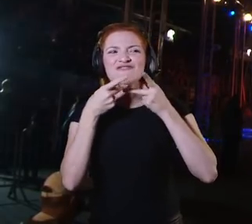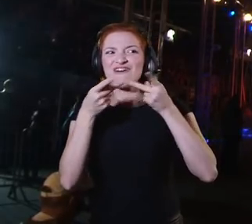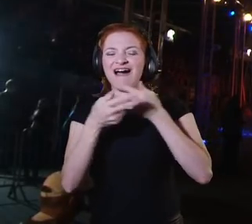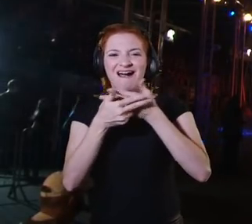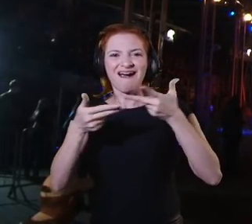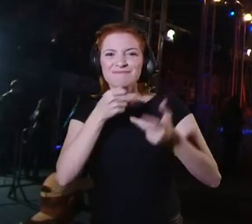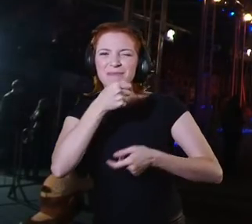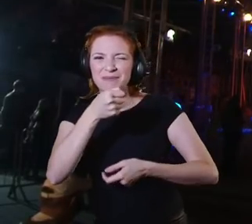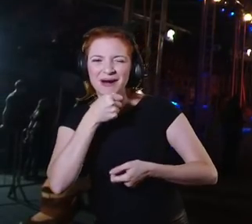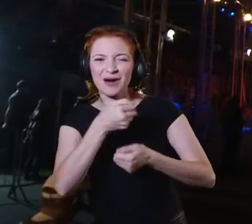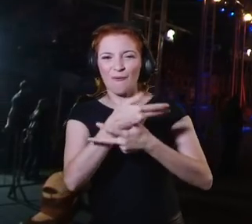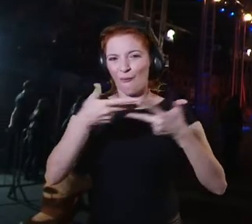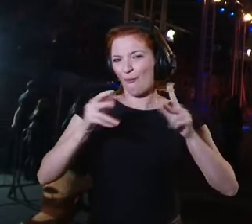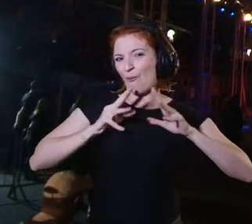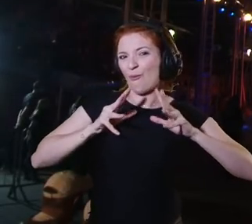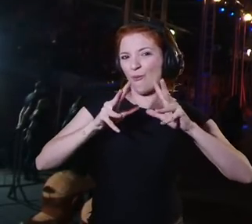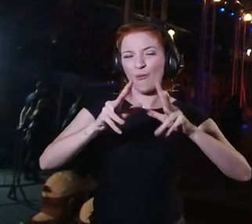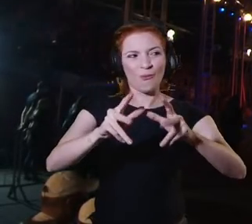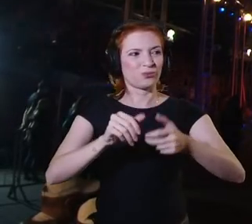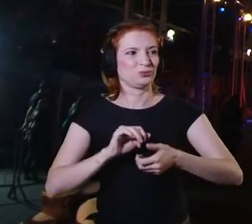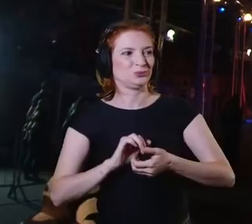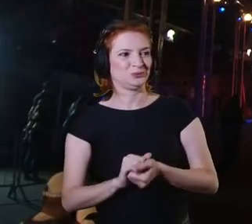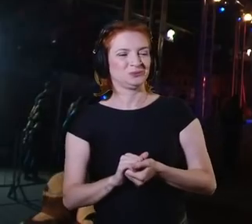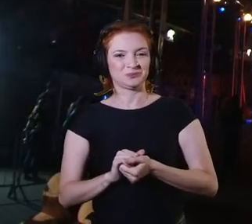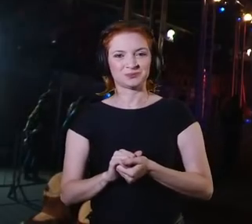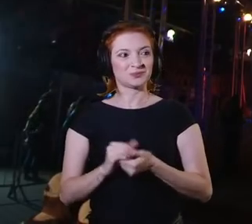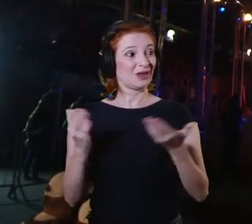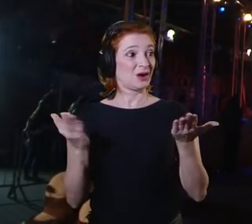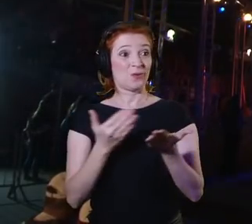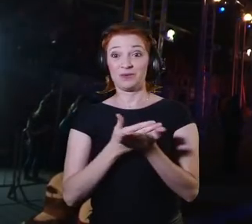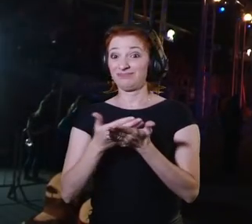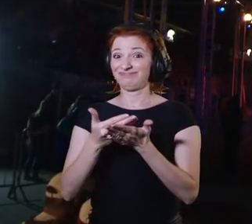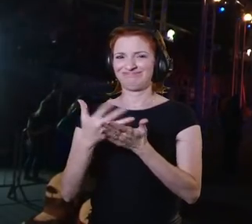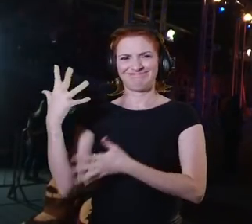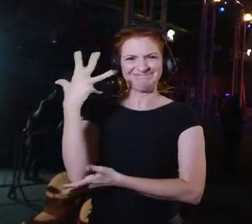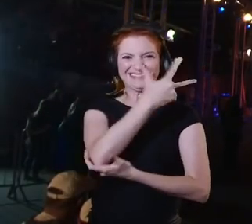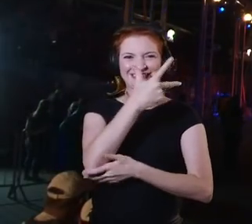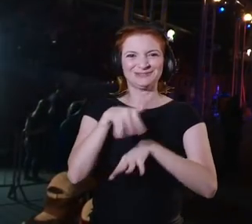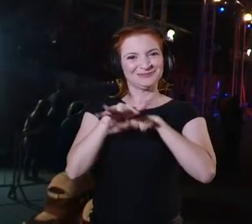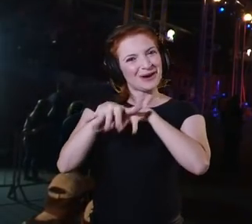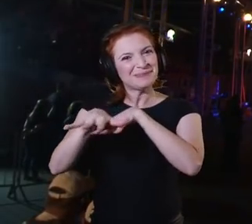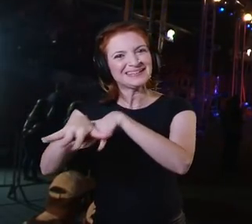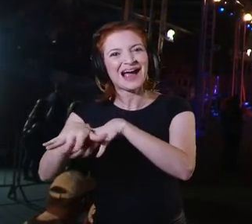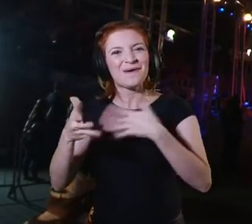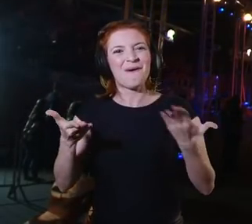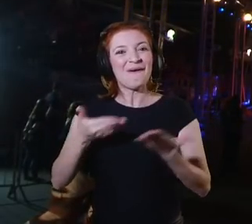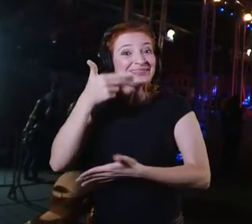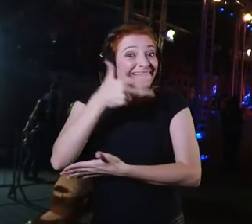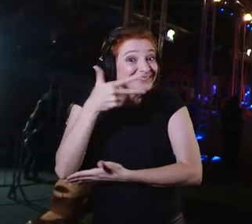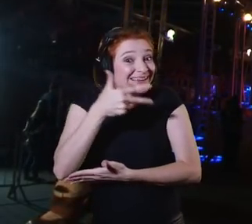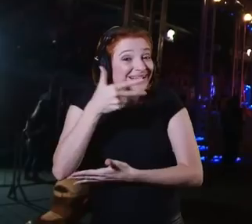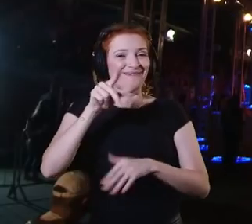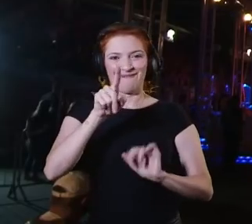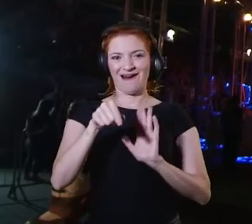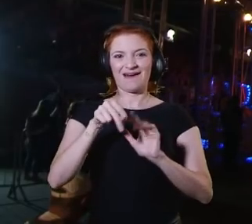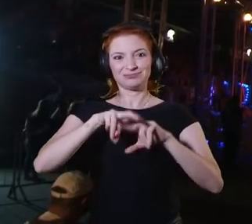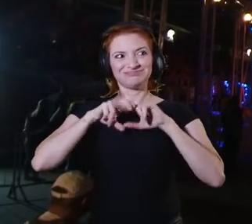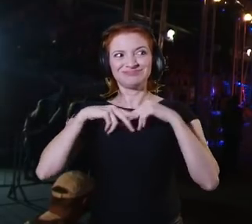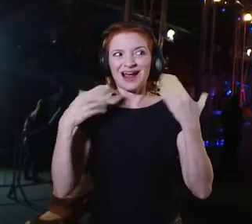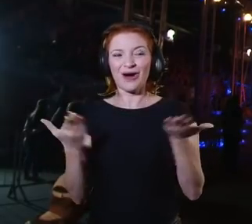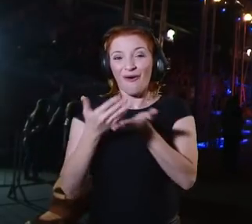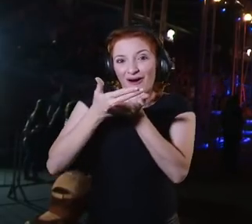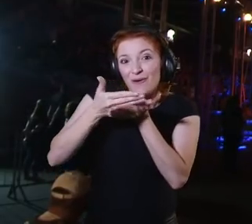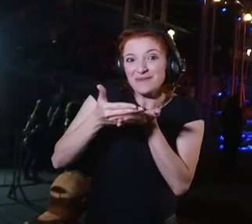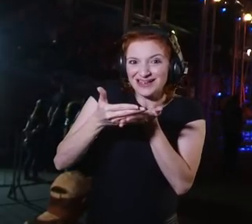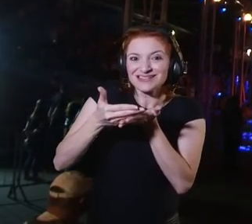Se aproxima da Marquês do Herval, dando entrada a esse belo espetáculo. Zé, terceiro, e é o princípio,